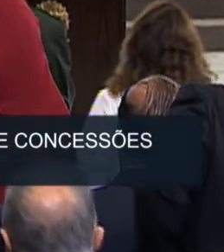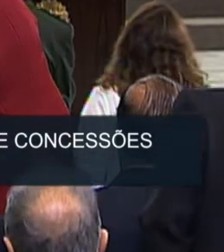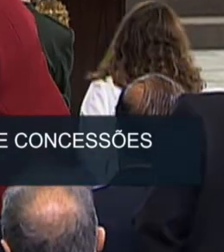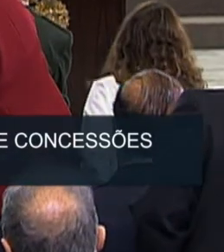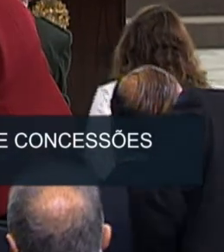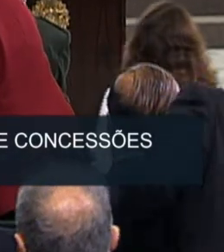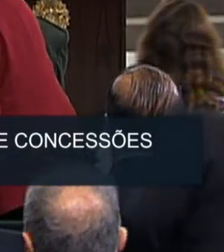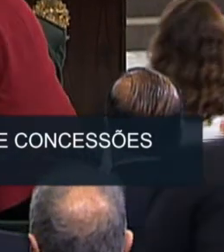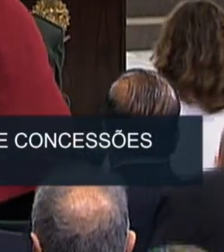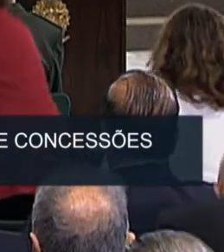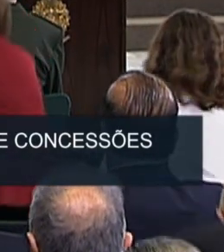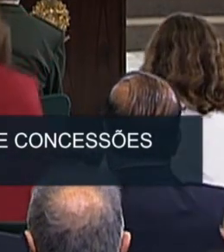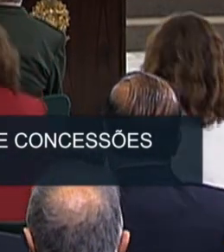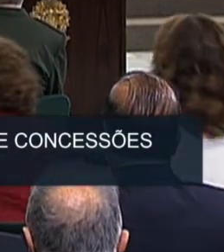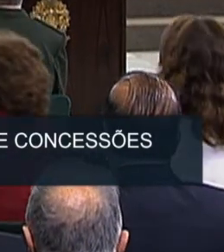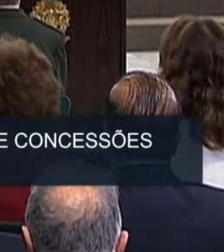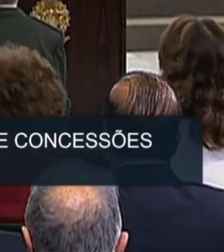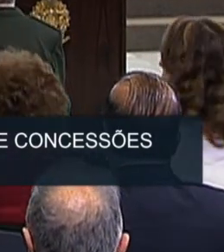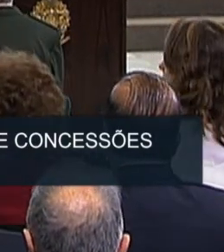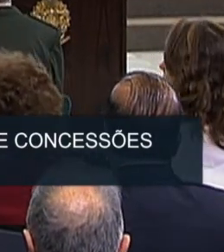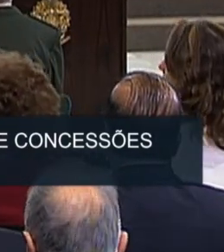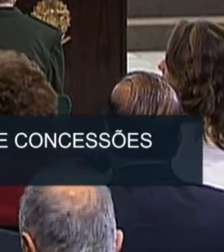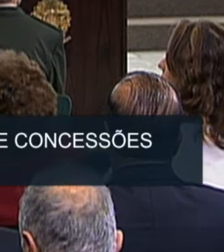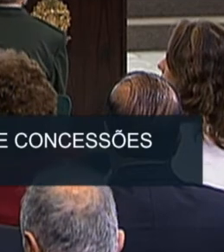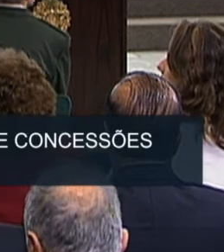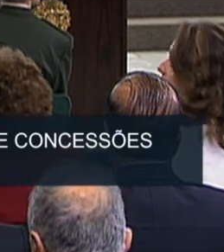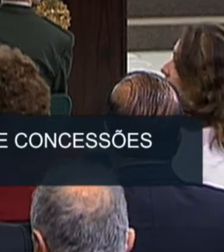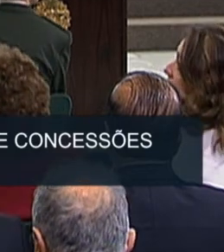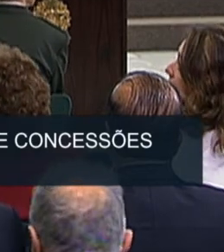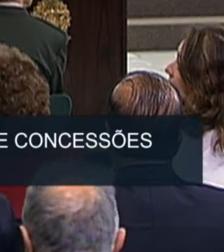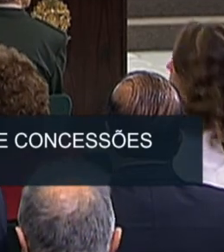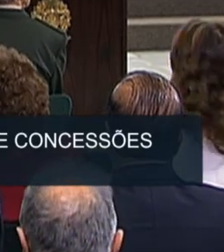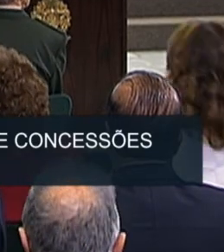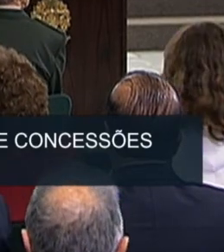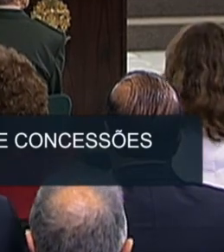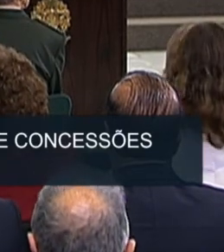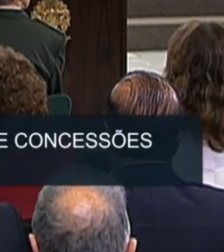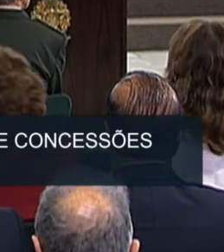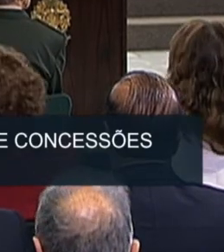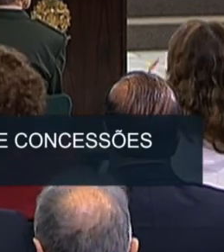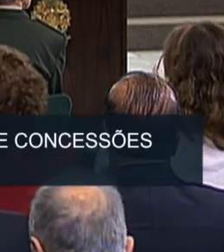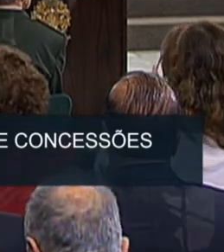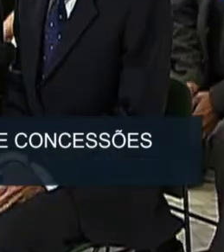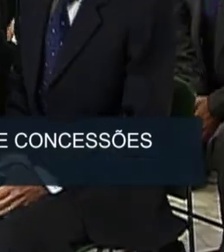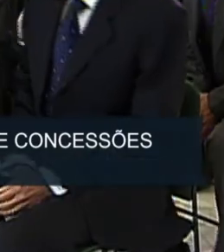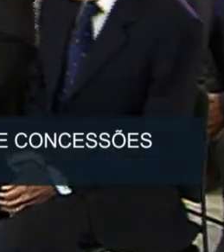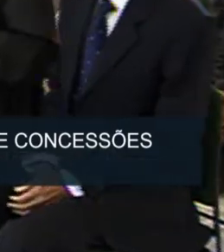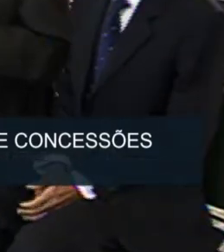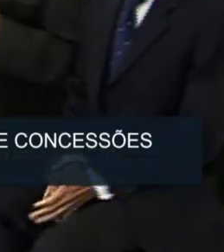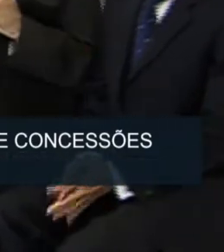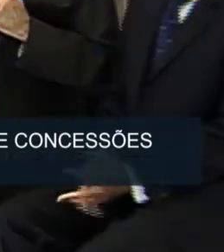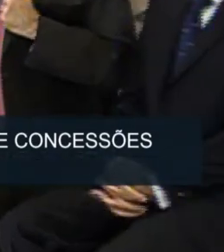objetivo de ampliar e modernizar a infraestrutura de Transportes do país nos próximos anos Olá